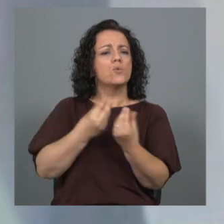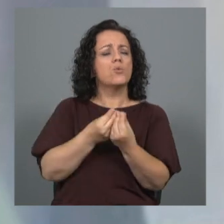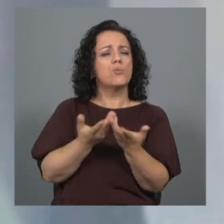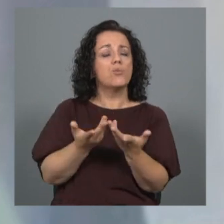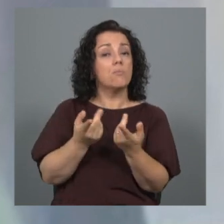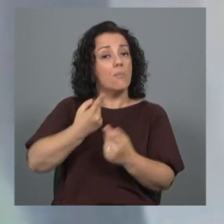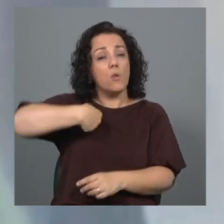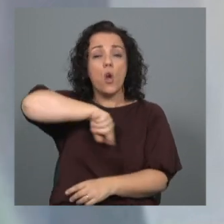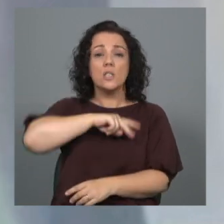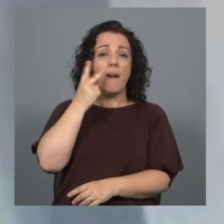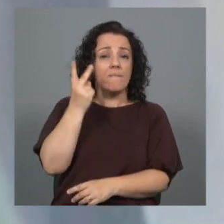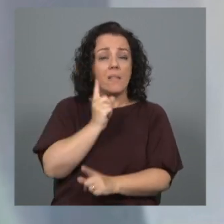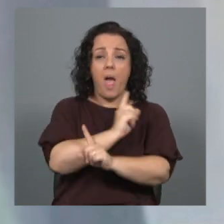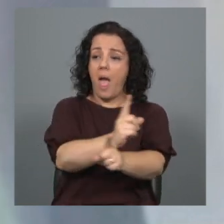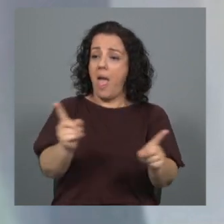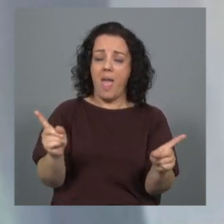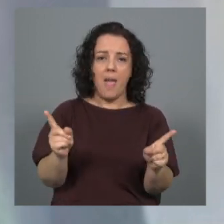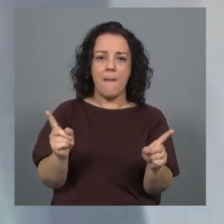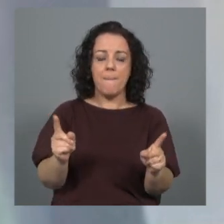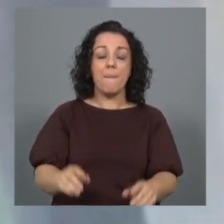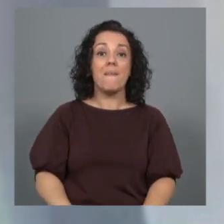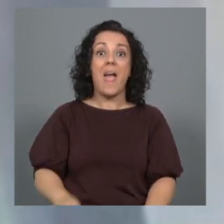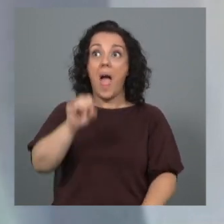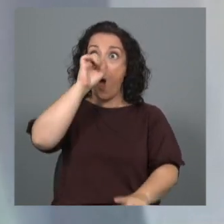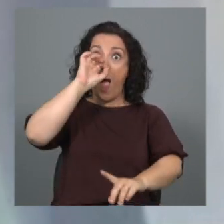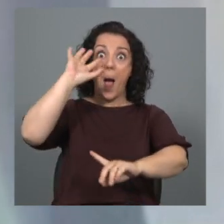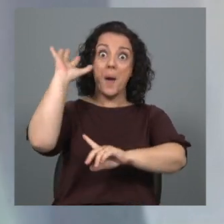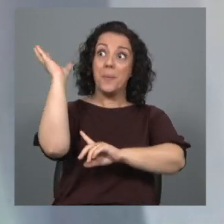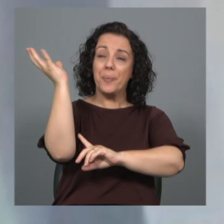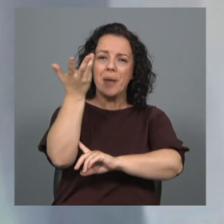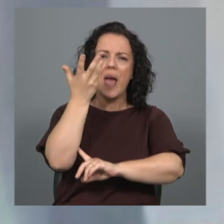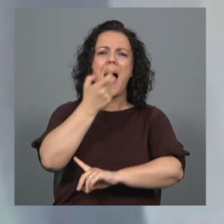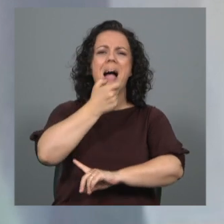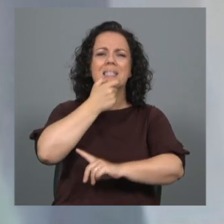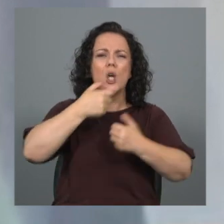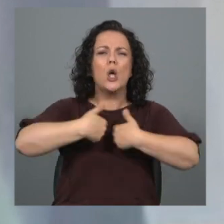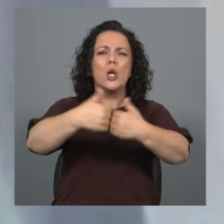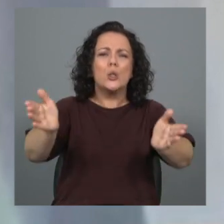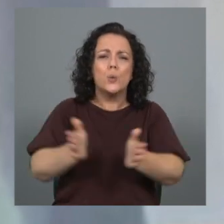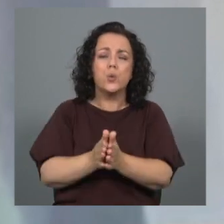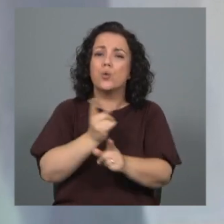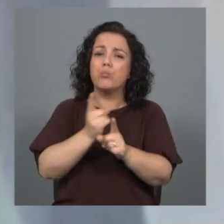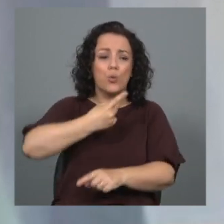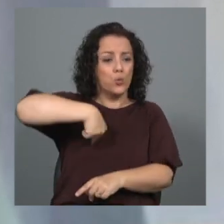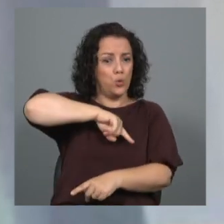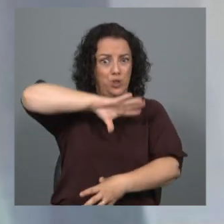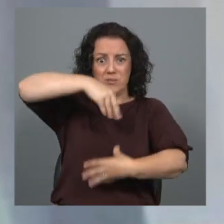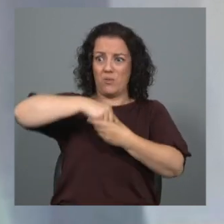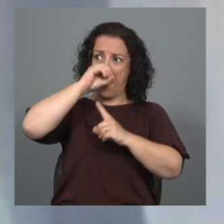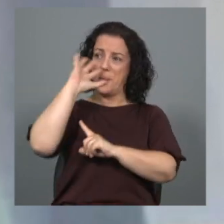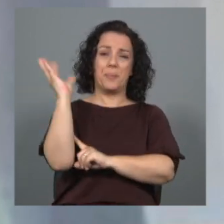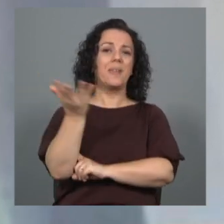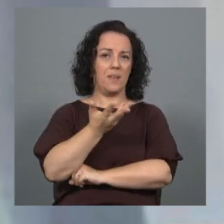vida. A questão ambiental é para ser vivida com todos, porque todos fazemos parte do ambiente. E daí